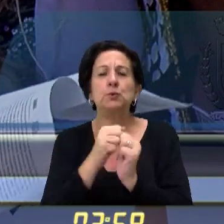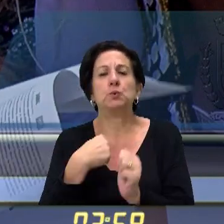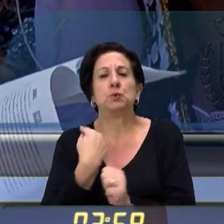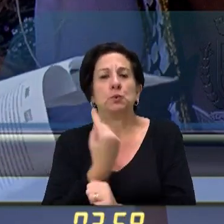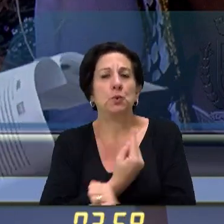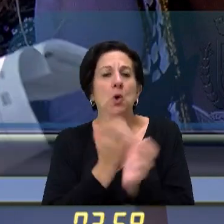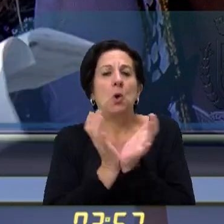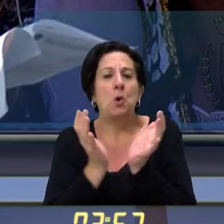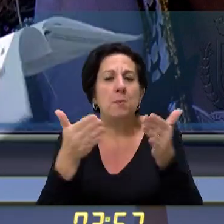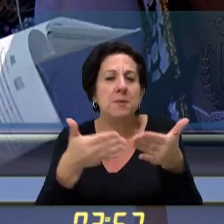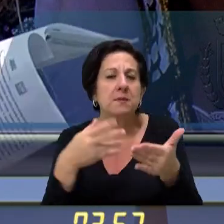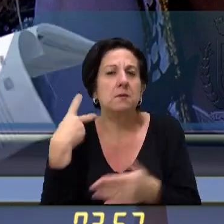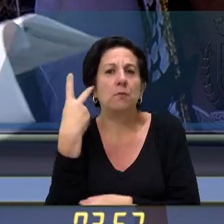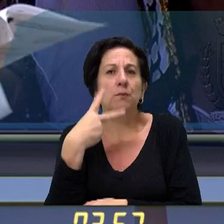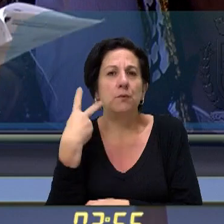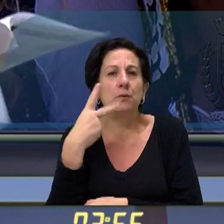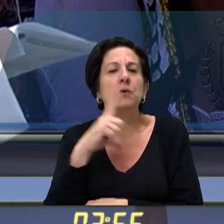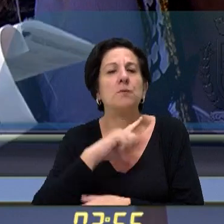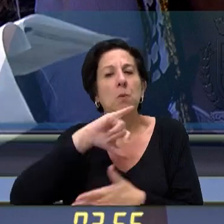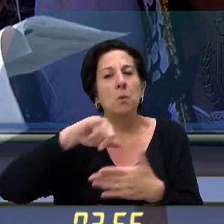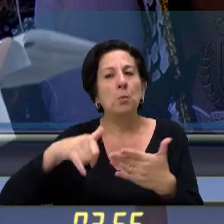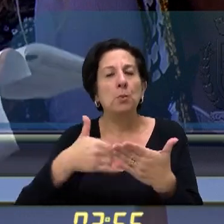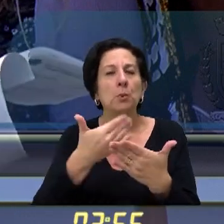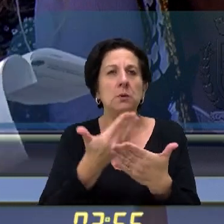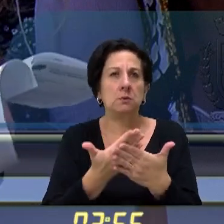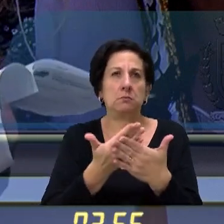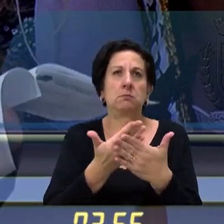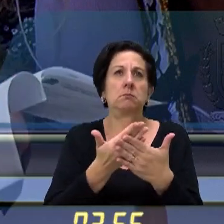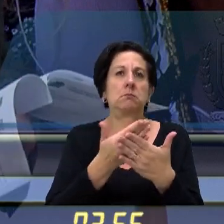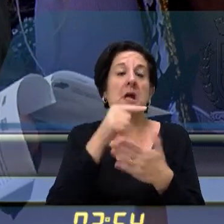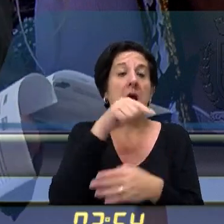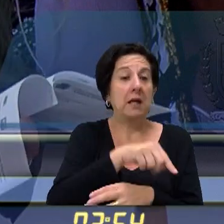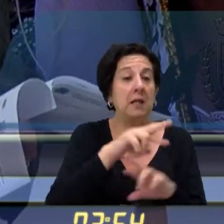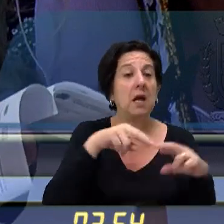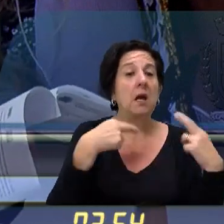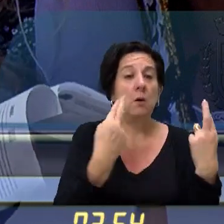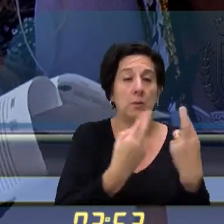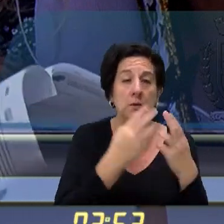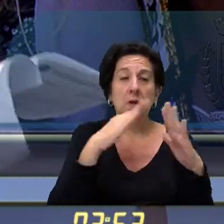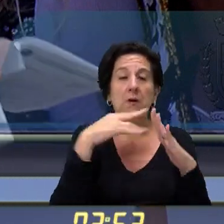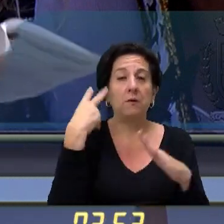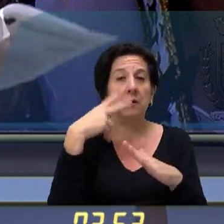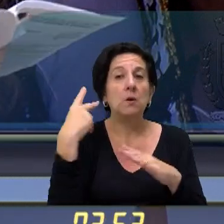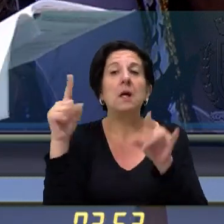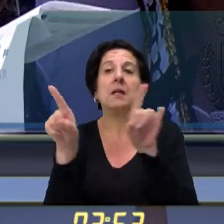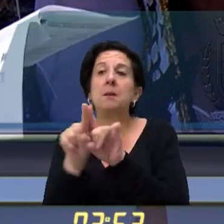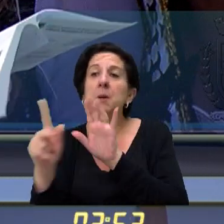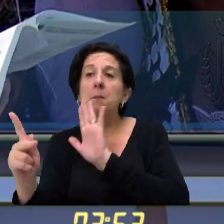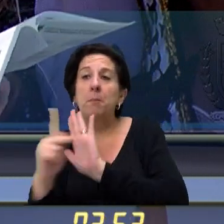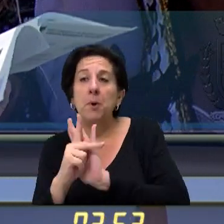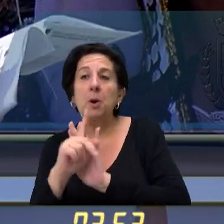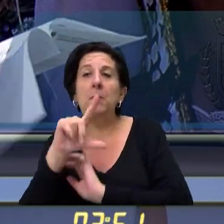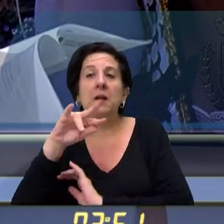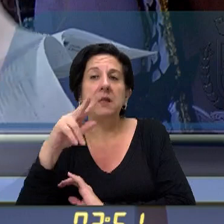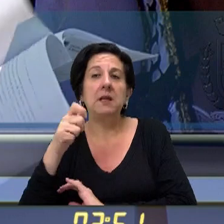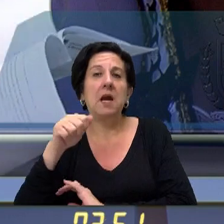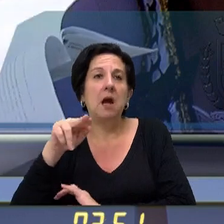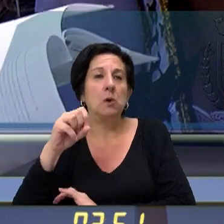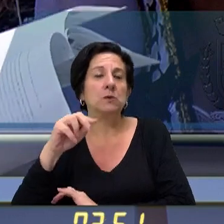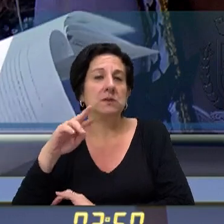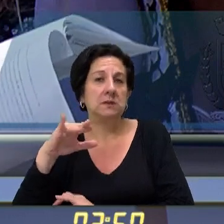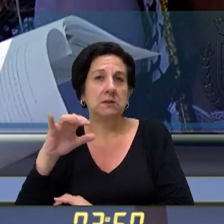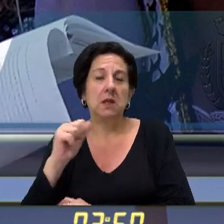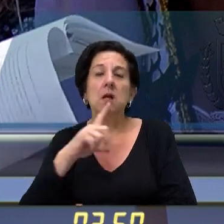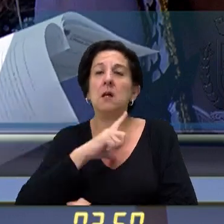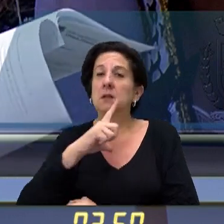as comissões, os vereadores, nós tivemos a oportunidade, tanto no plenarinho aqui, como lá na própria linha Áustria. Então,